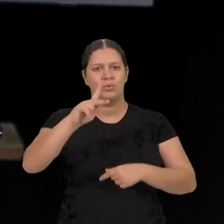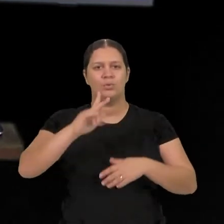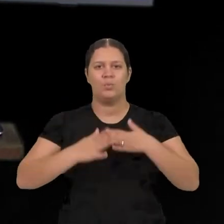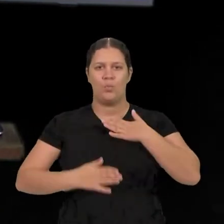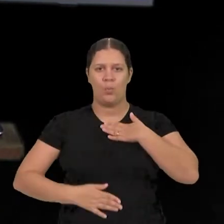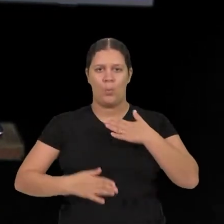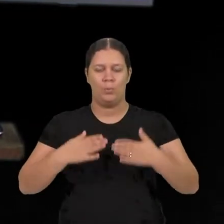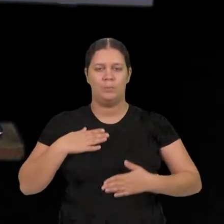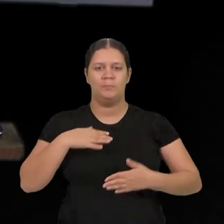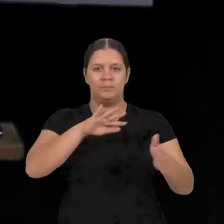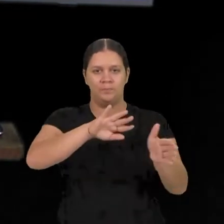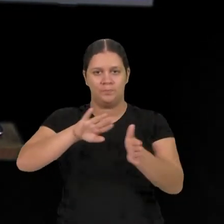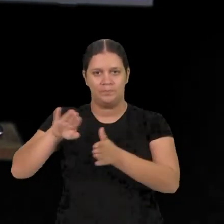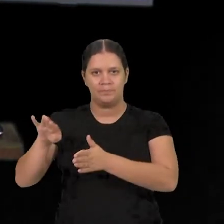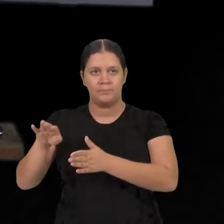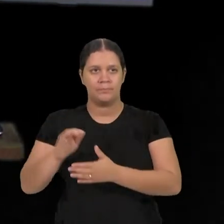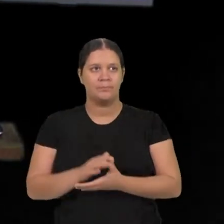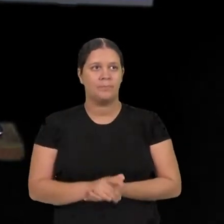corpo.